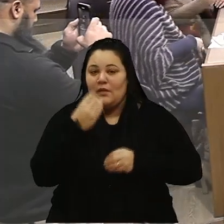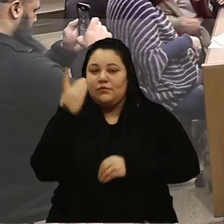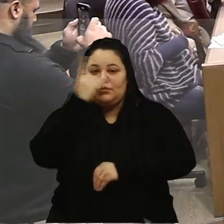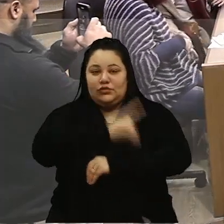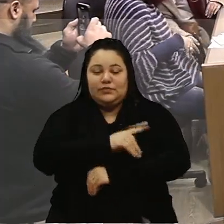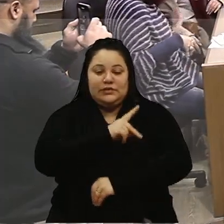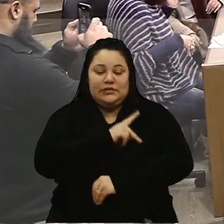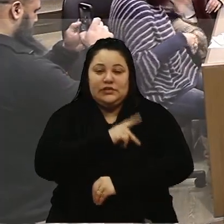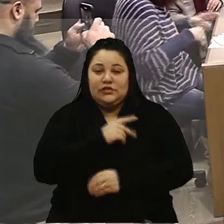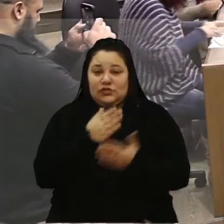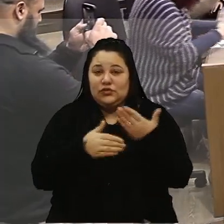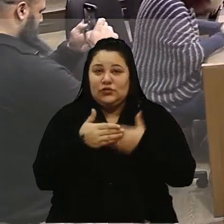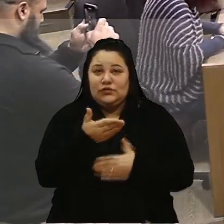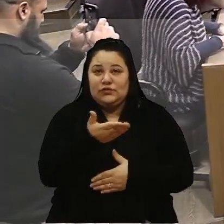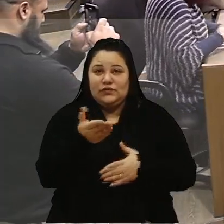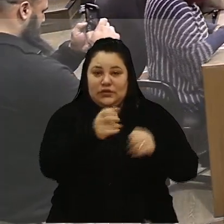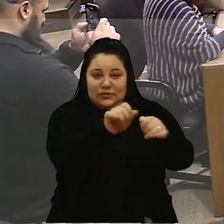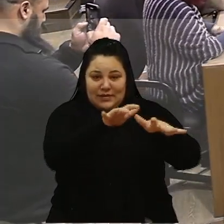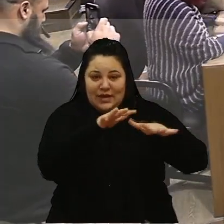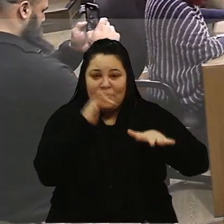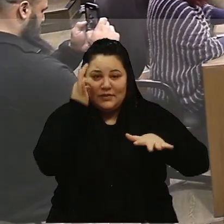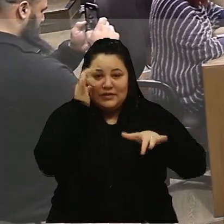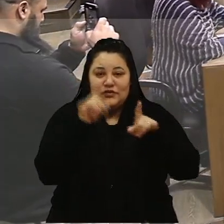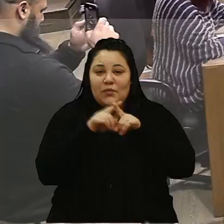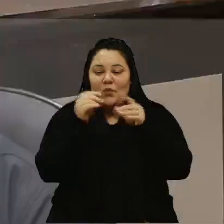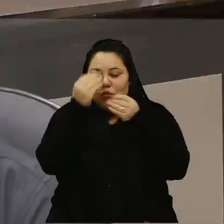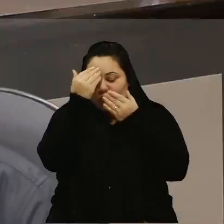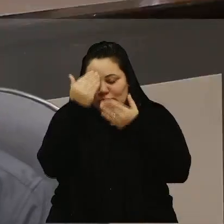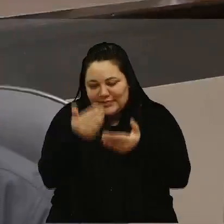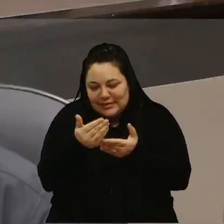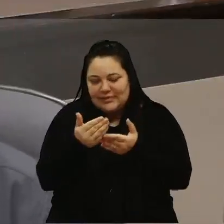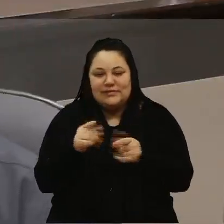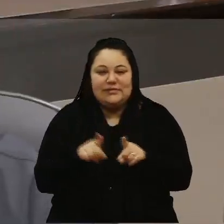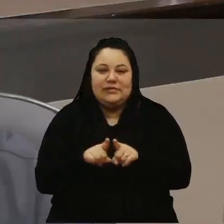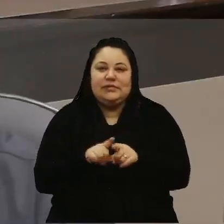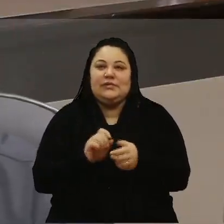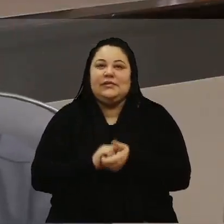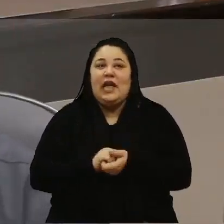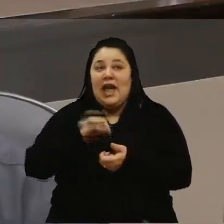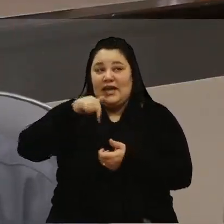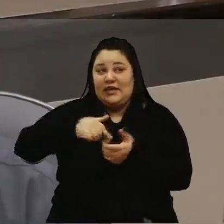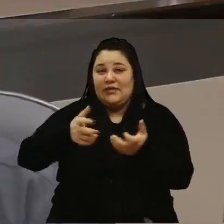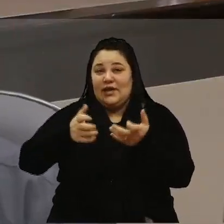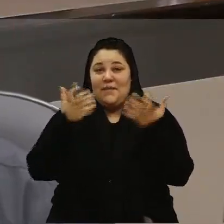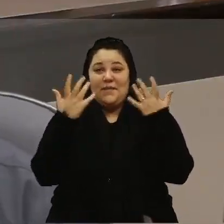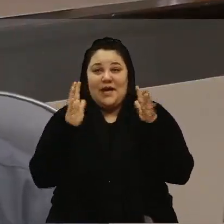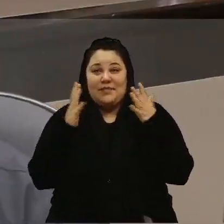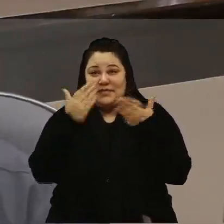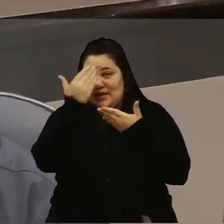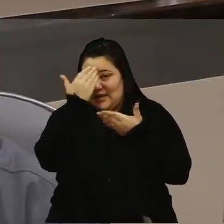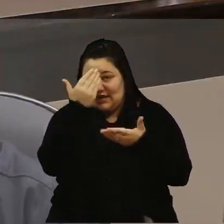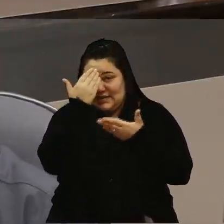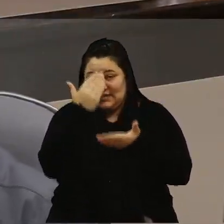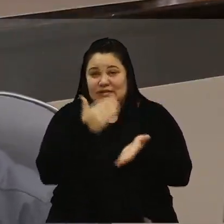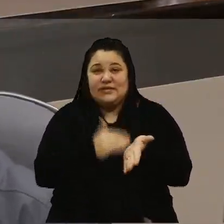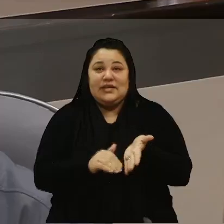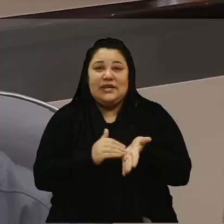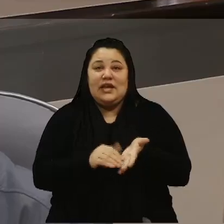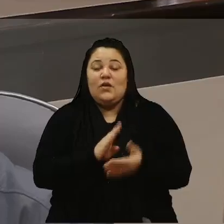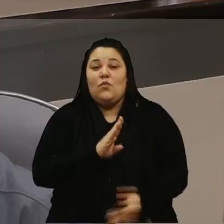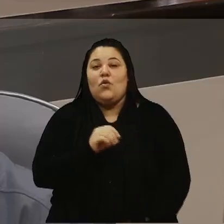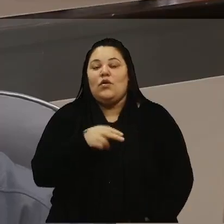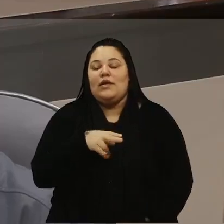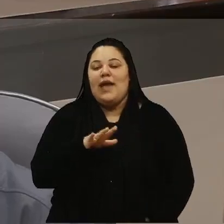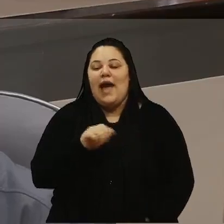os que estão aqui nos visitando, obrigado. E aqui parabenizando, agradecendo o secretário Boniatti, lá